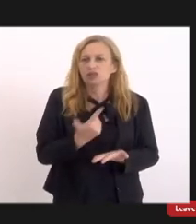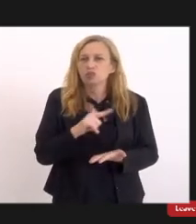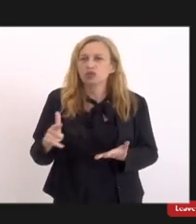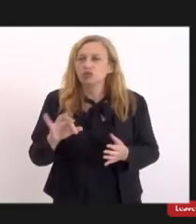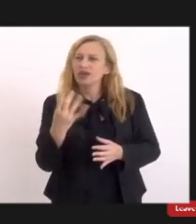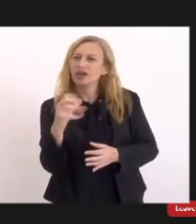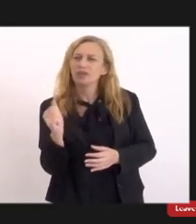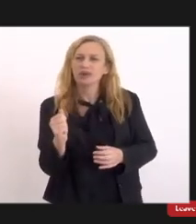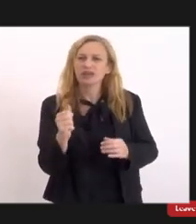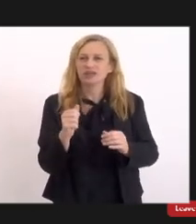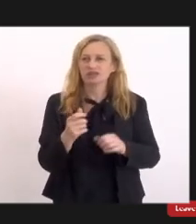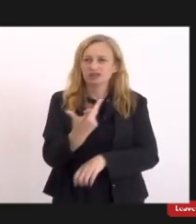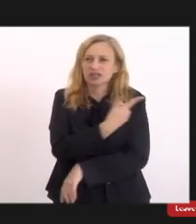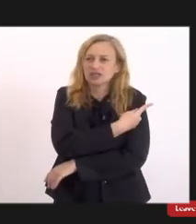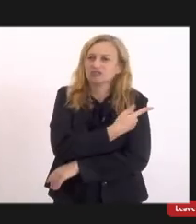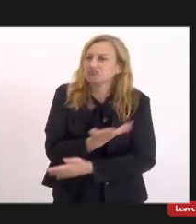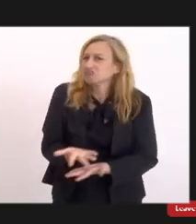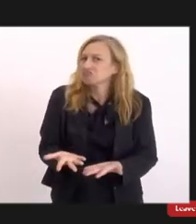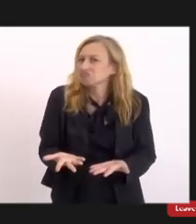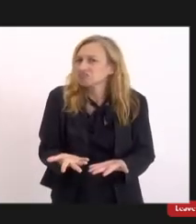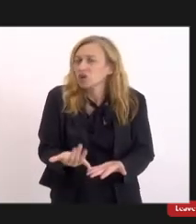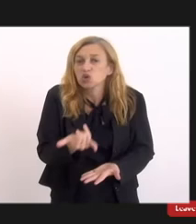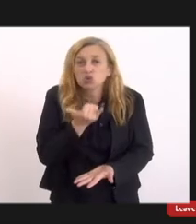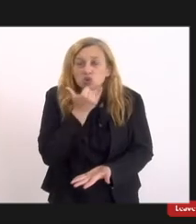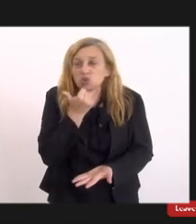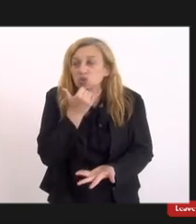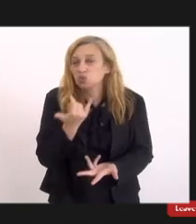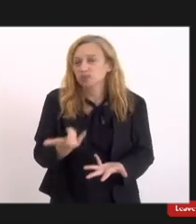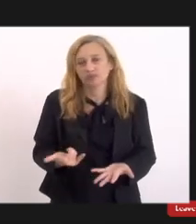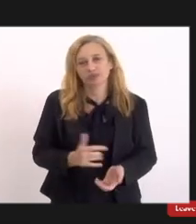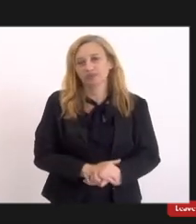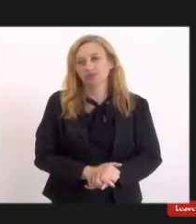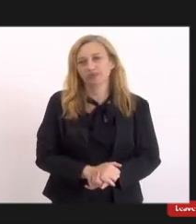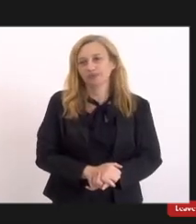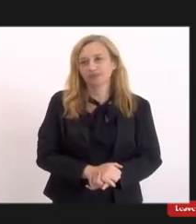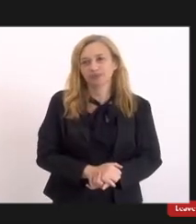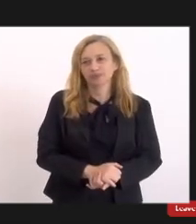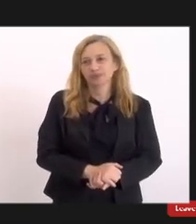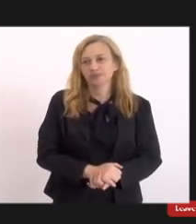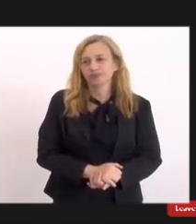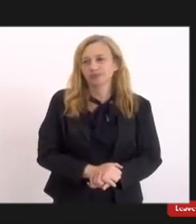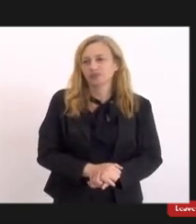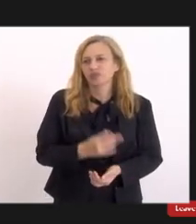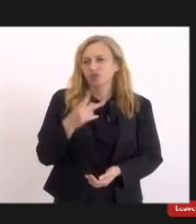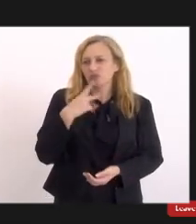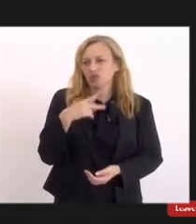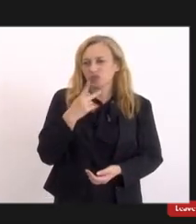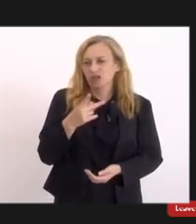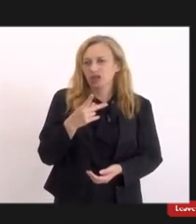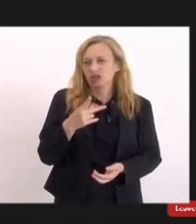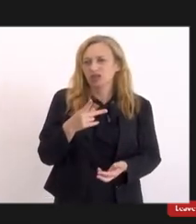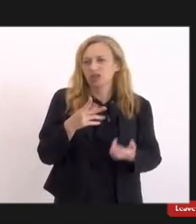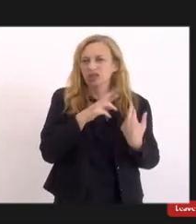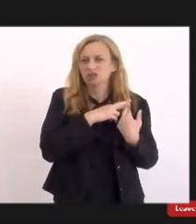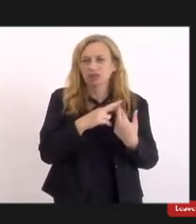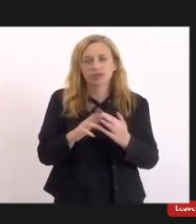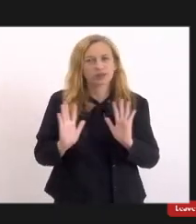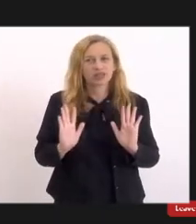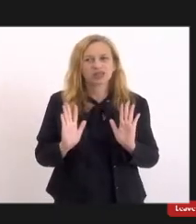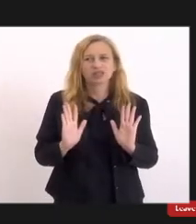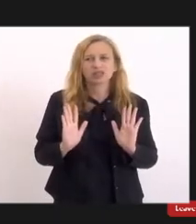campanha de vacinação. Isso, desculpa, é inconcebível, né? Eu não vou entrar no mérito da irresponsabilidade, no mínimo, né,